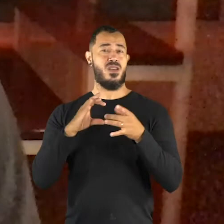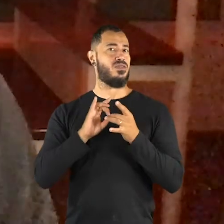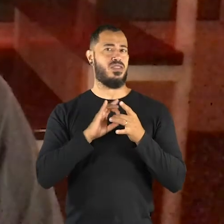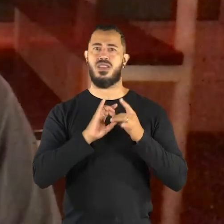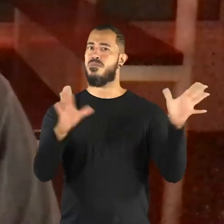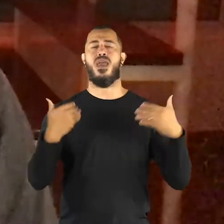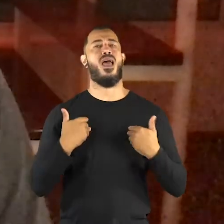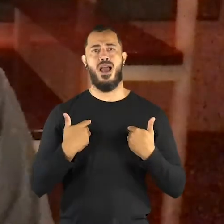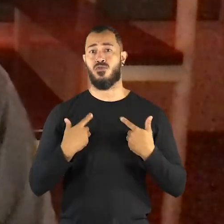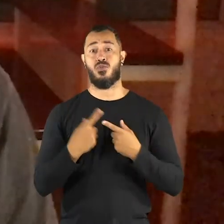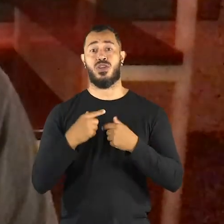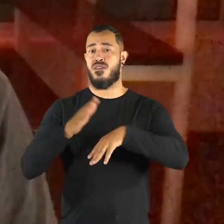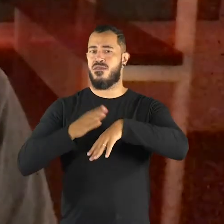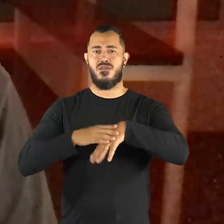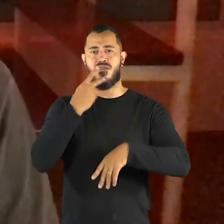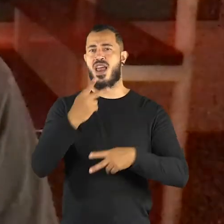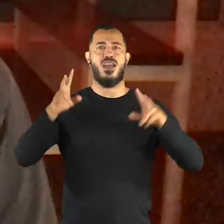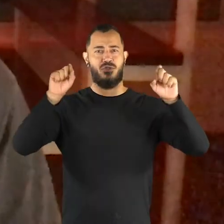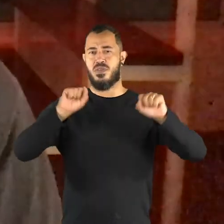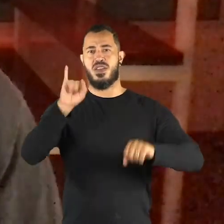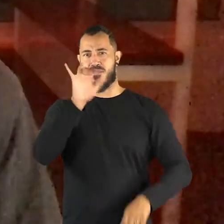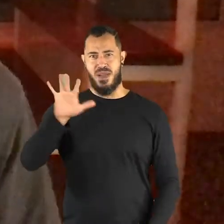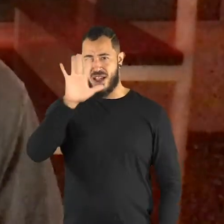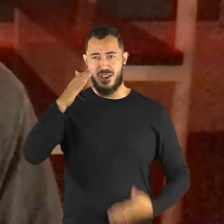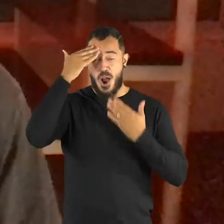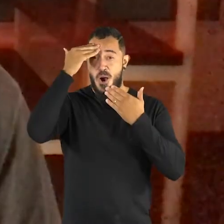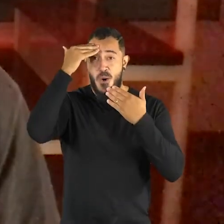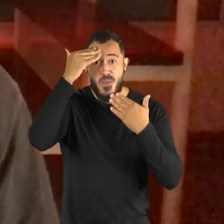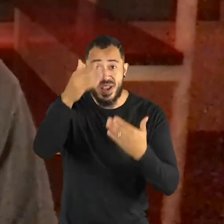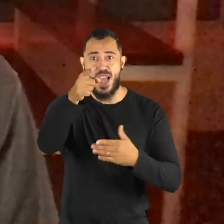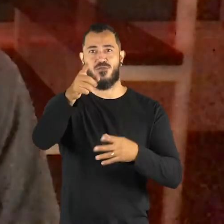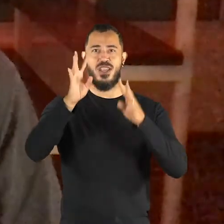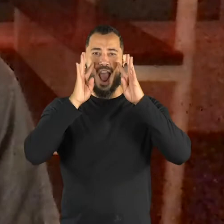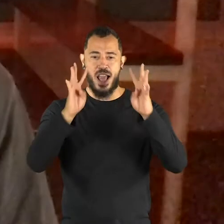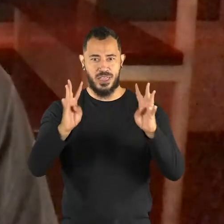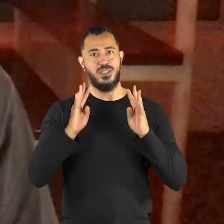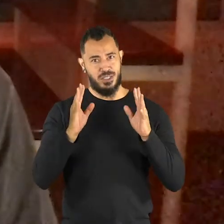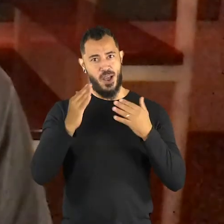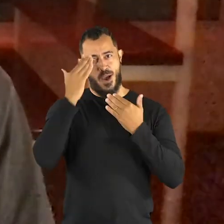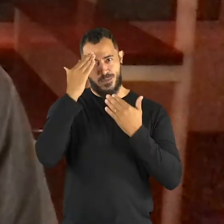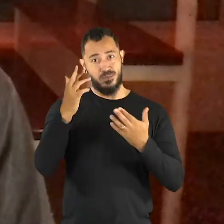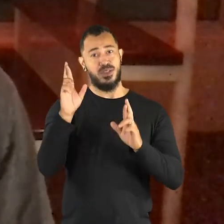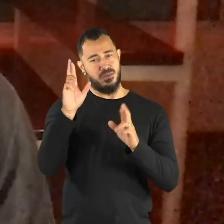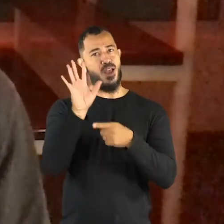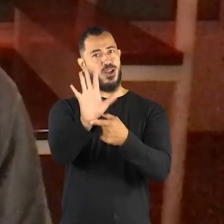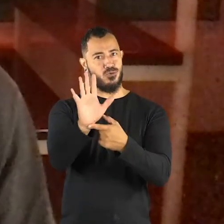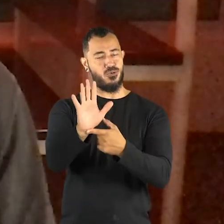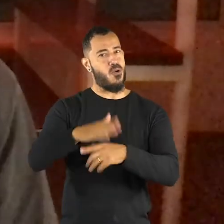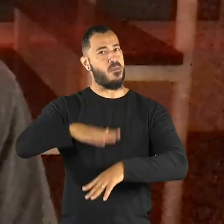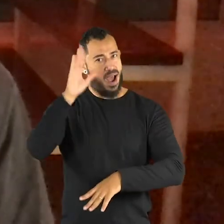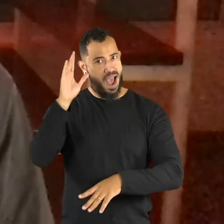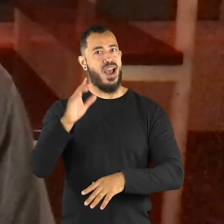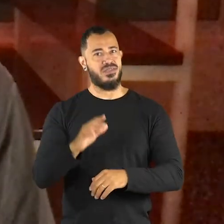gente poder falar um pouco sobre imagem. Obrigado demais pela atenção de vocês. Espero que tenha ajudado